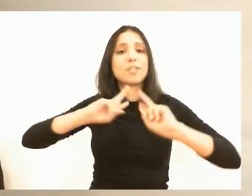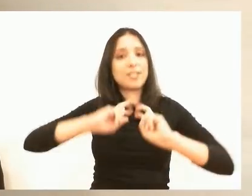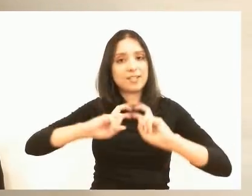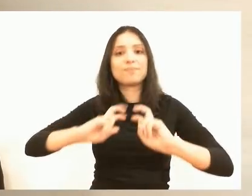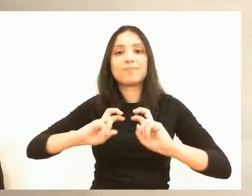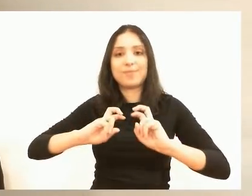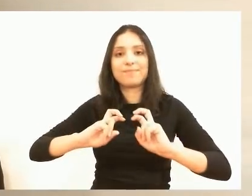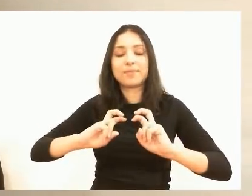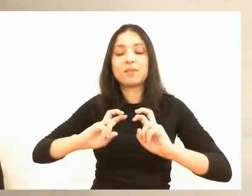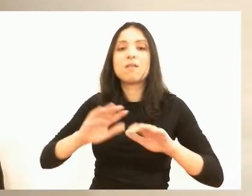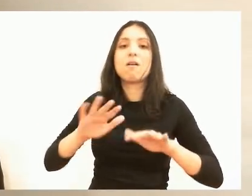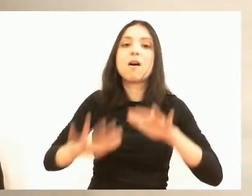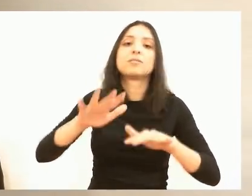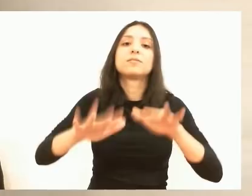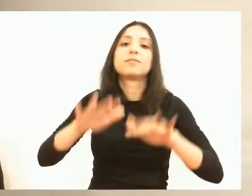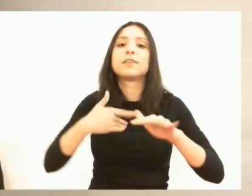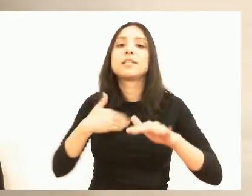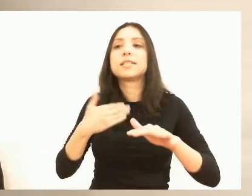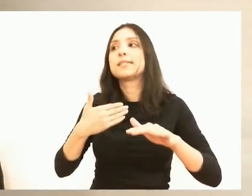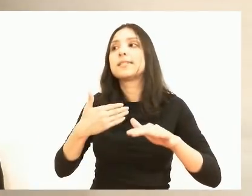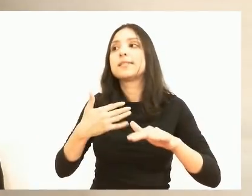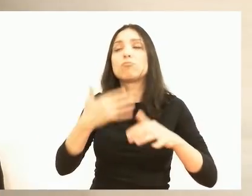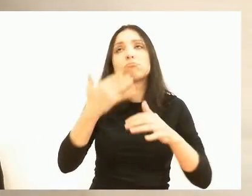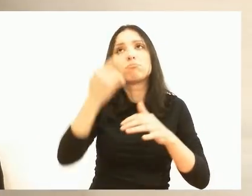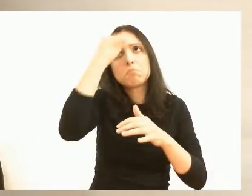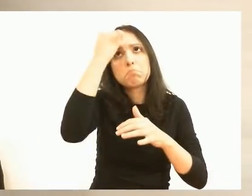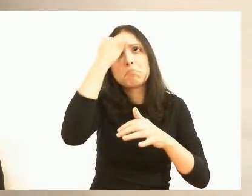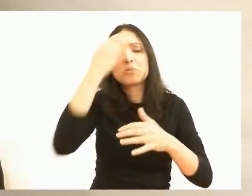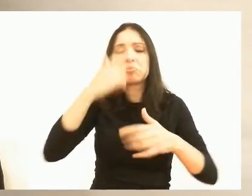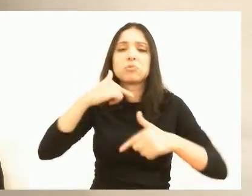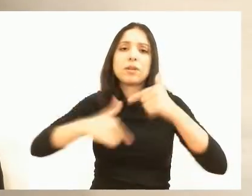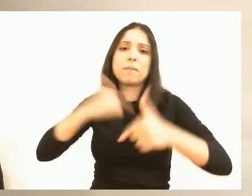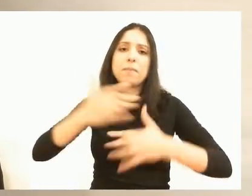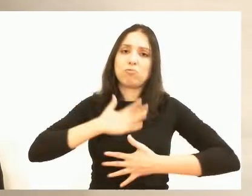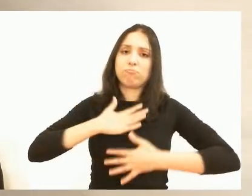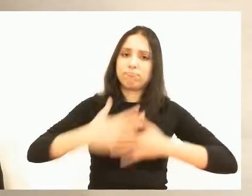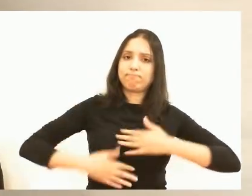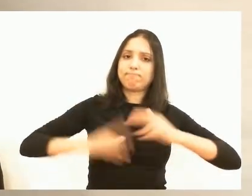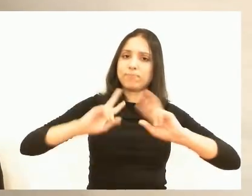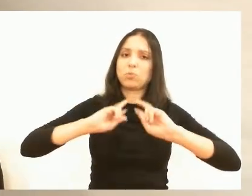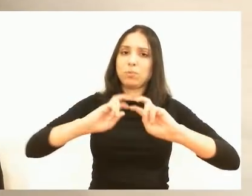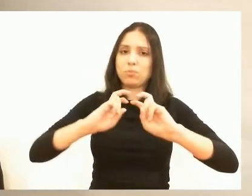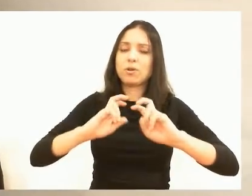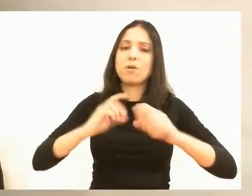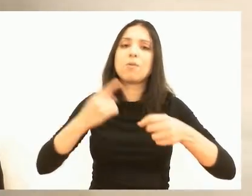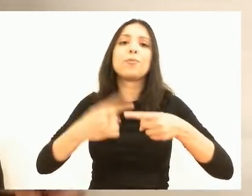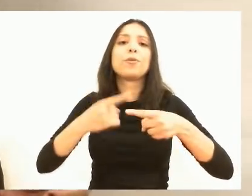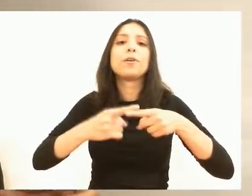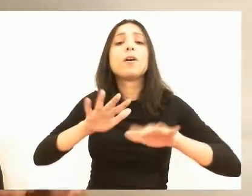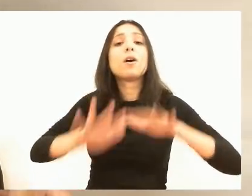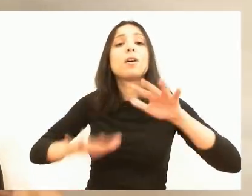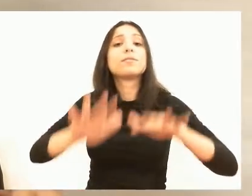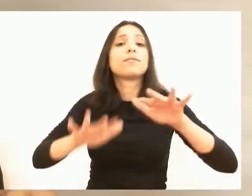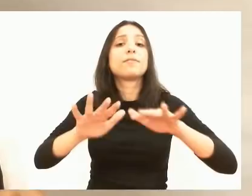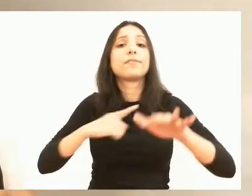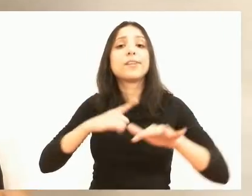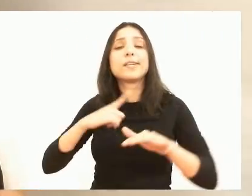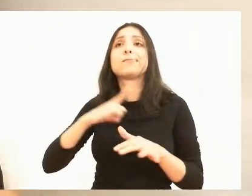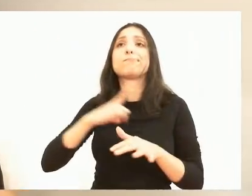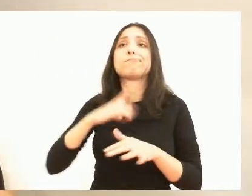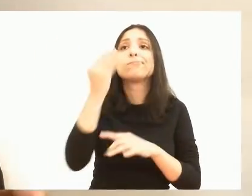então muitas vezes eu tenho trabalhar corporalmente mesmo você se perceber muitas vezes eu tenho a oportunidade